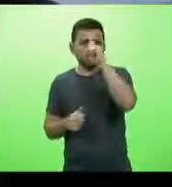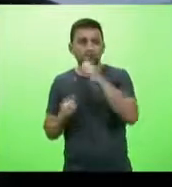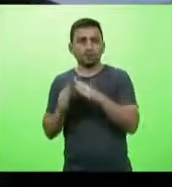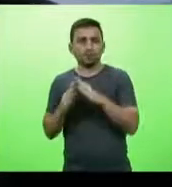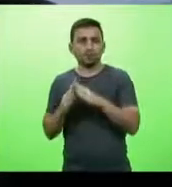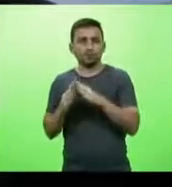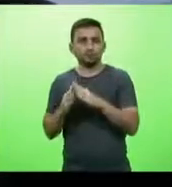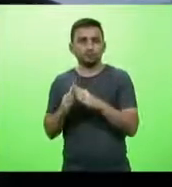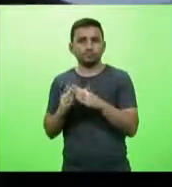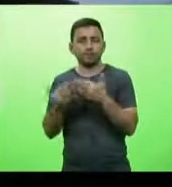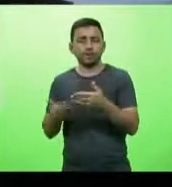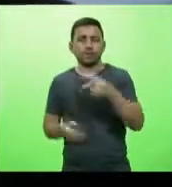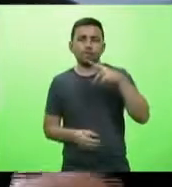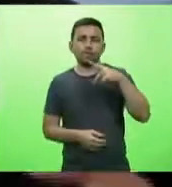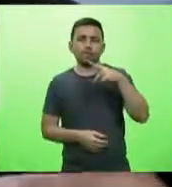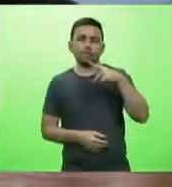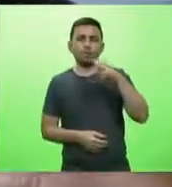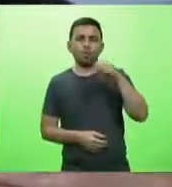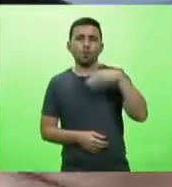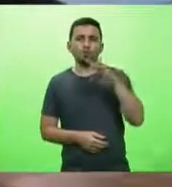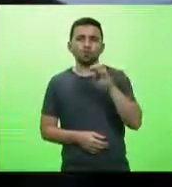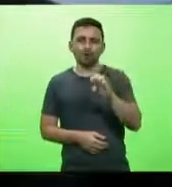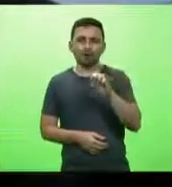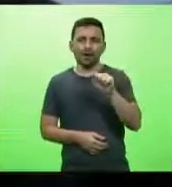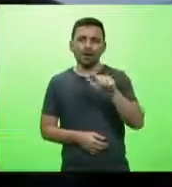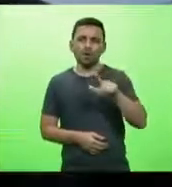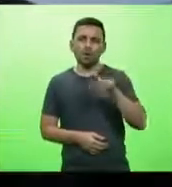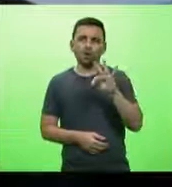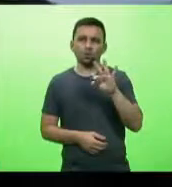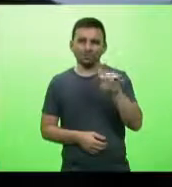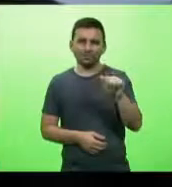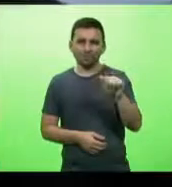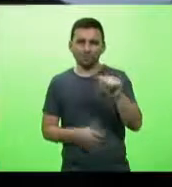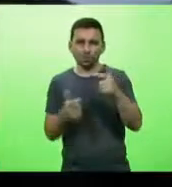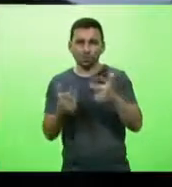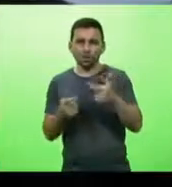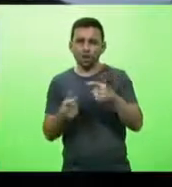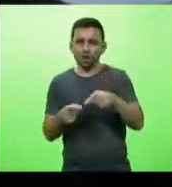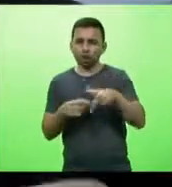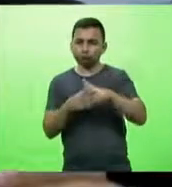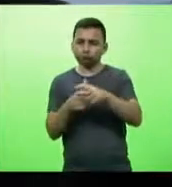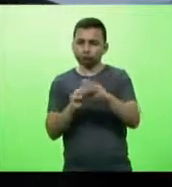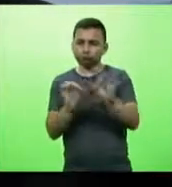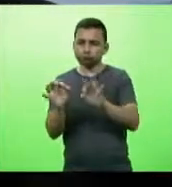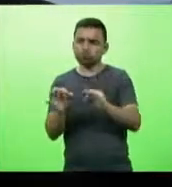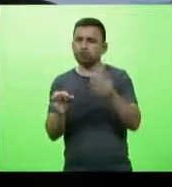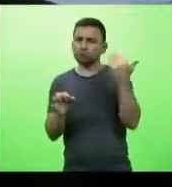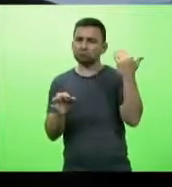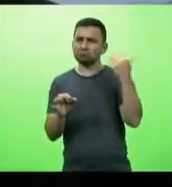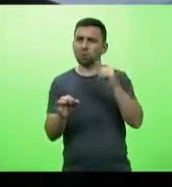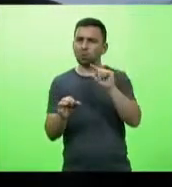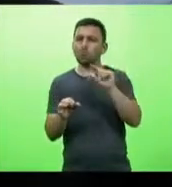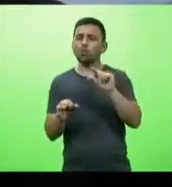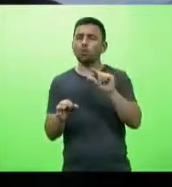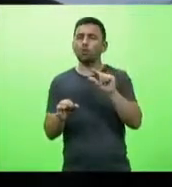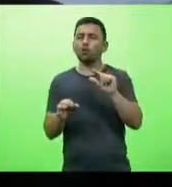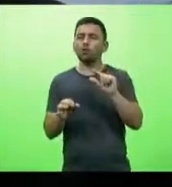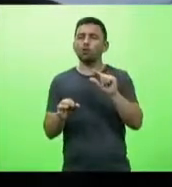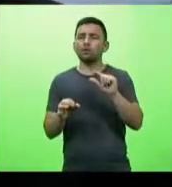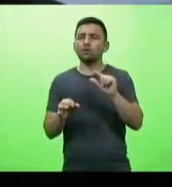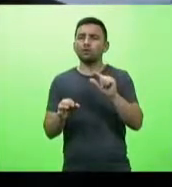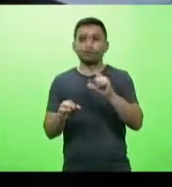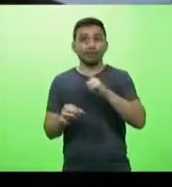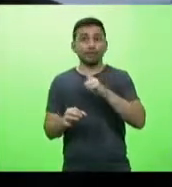em Ponte Alta. Hospital que passou por uma reforma há pouco tempo, Nós temos 30 leitos que